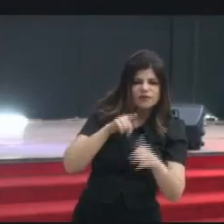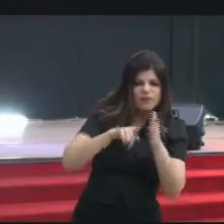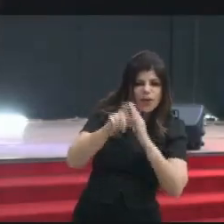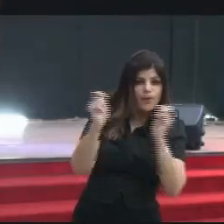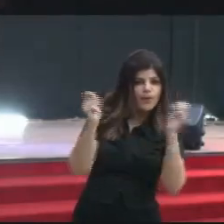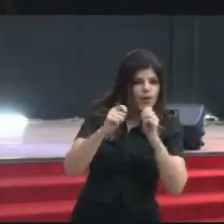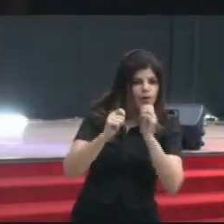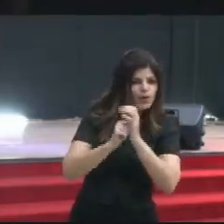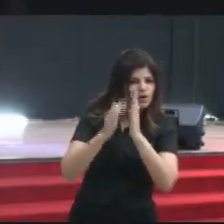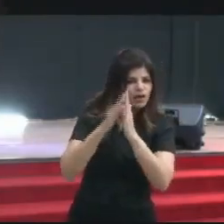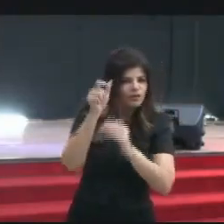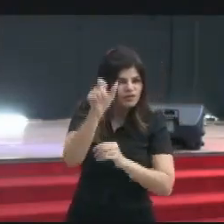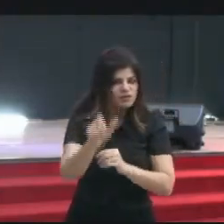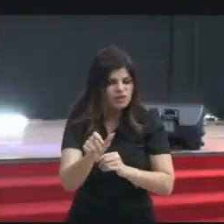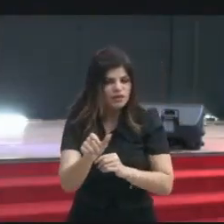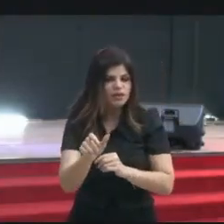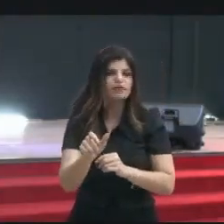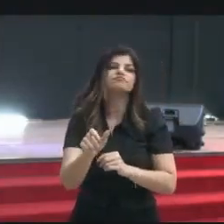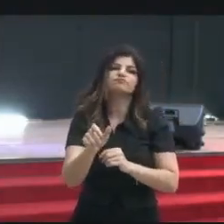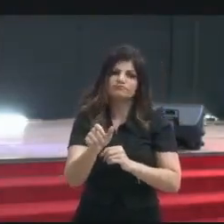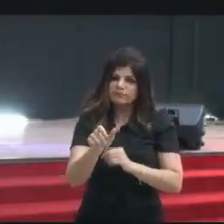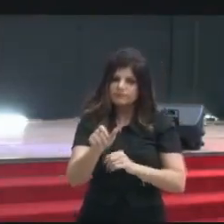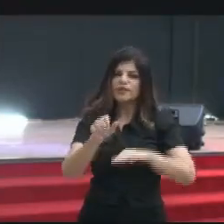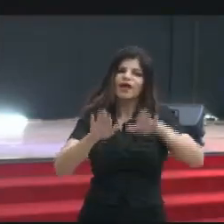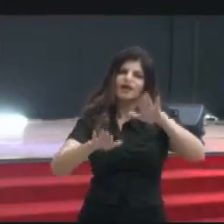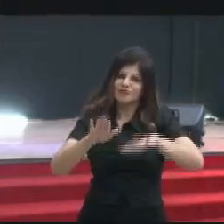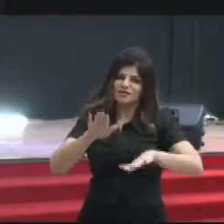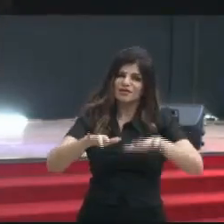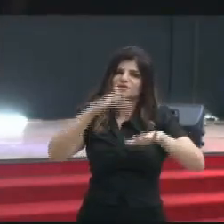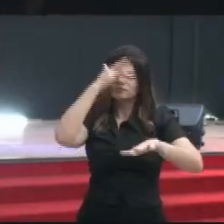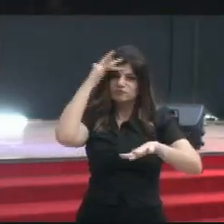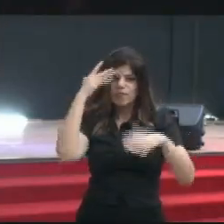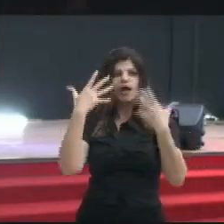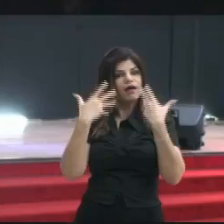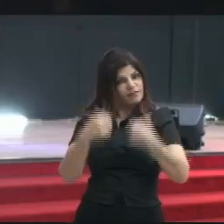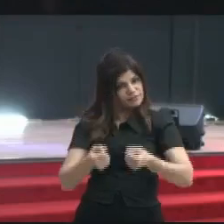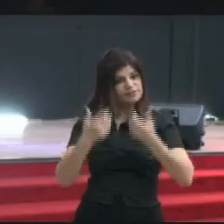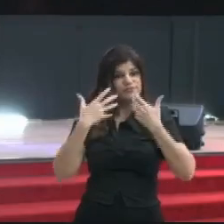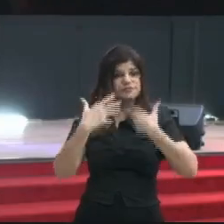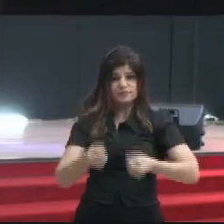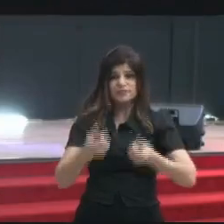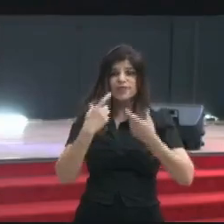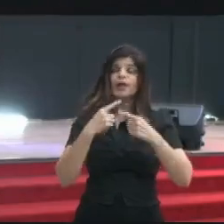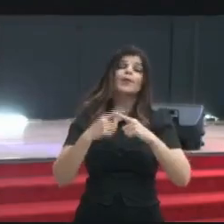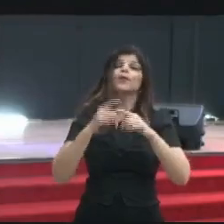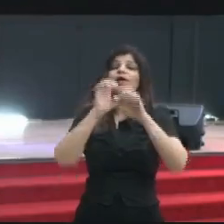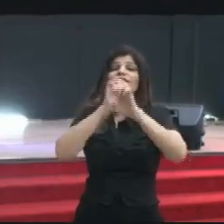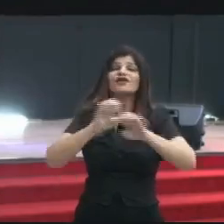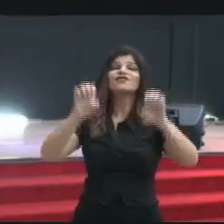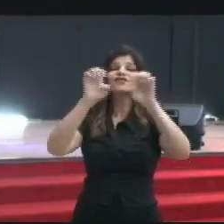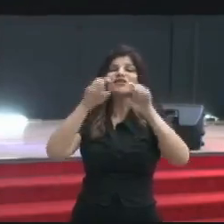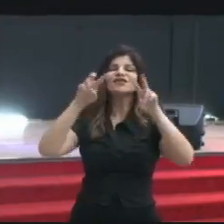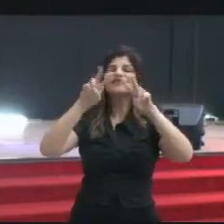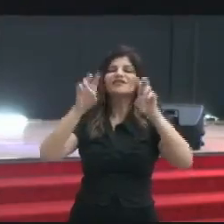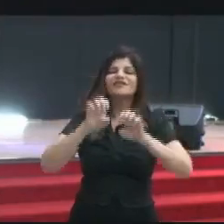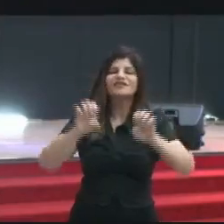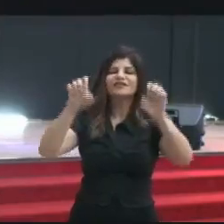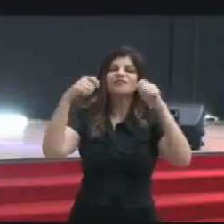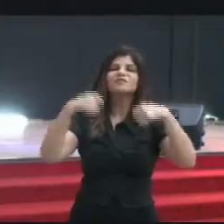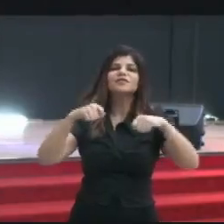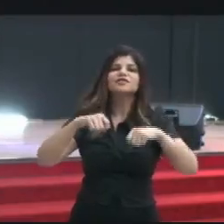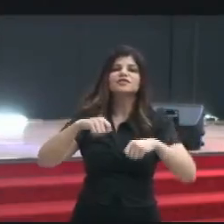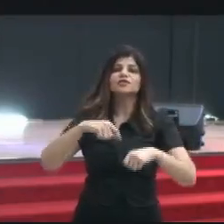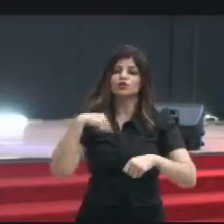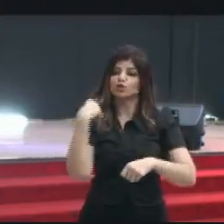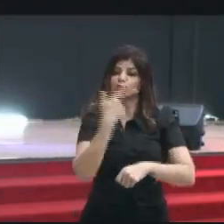por você? É muito difícil uma pessoa resistir à oração, porque evangelismo tem que ser um estilo